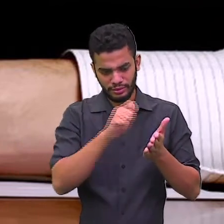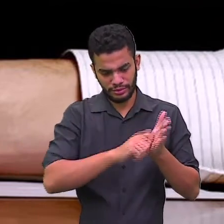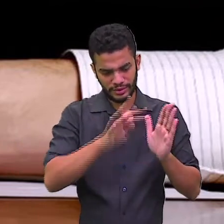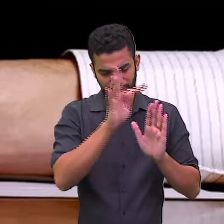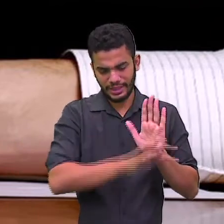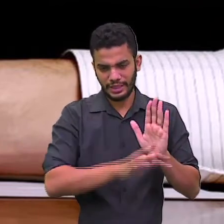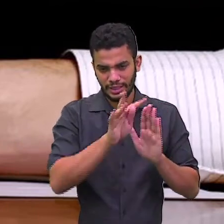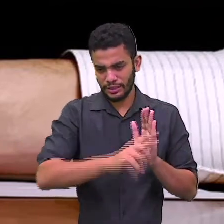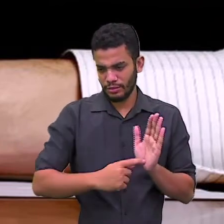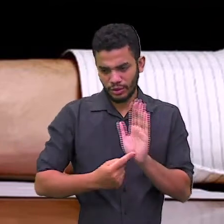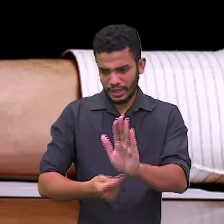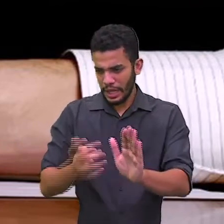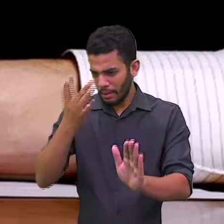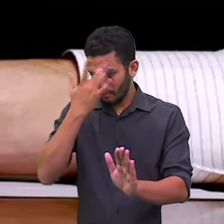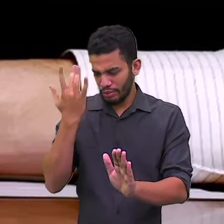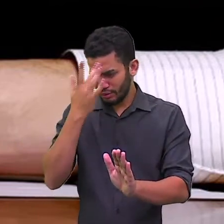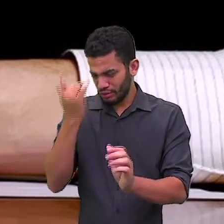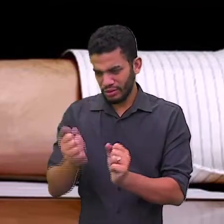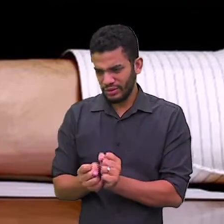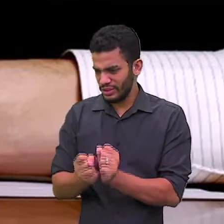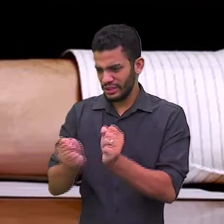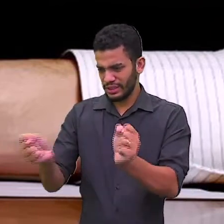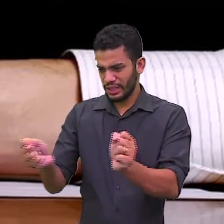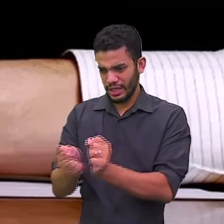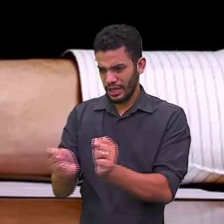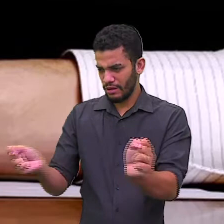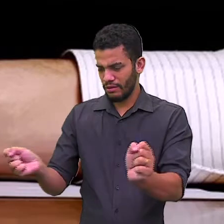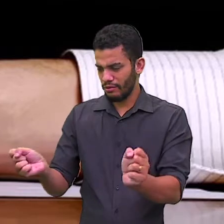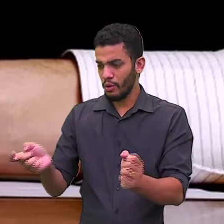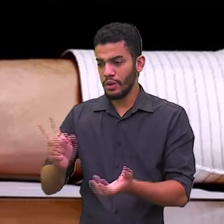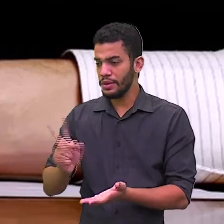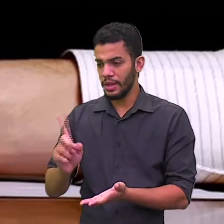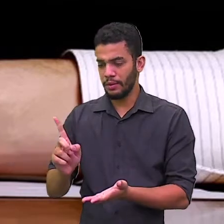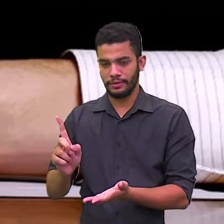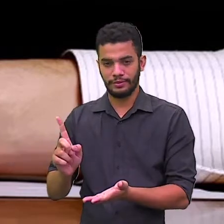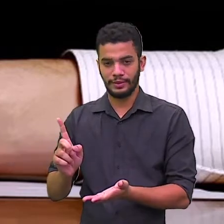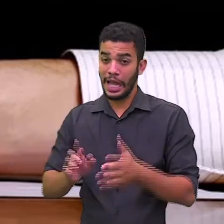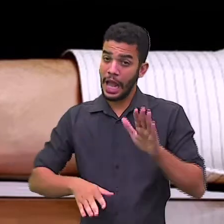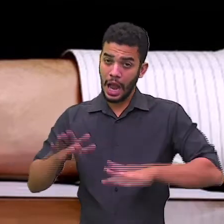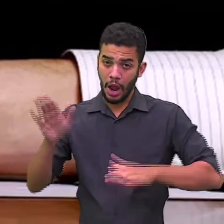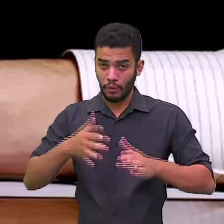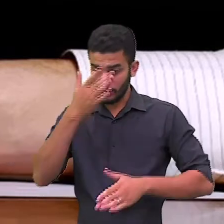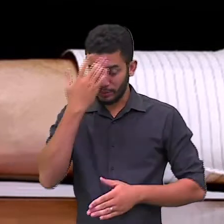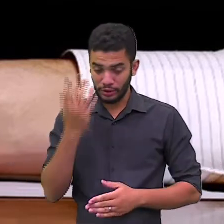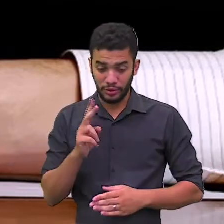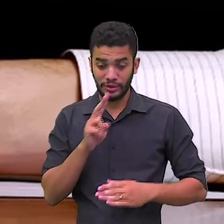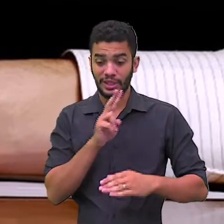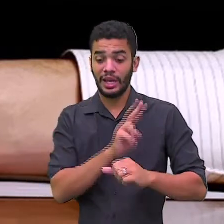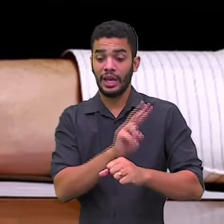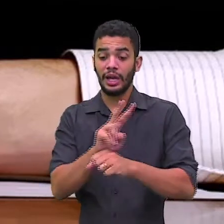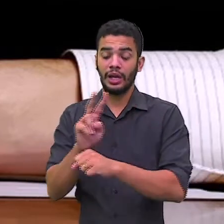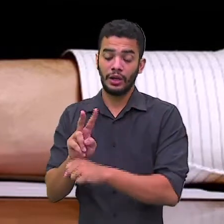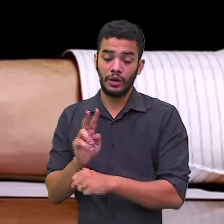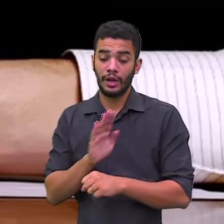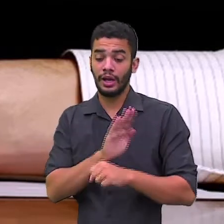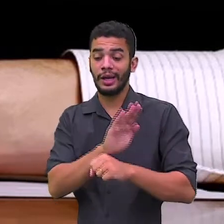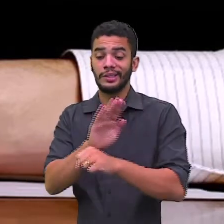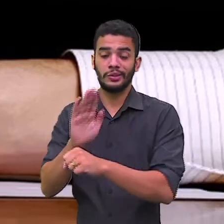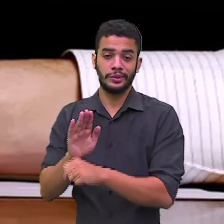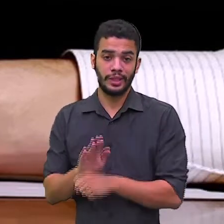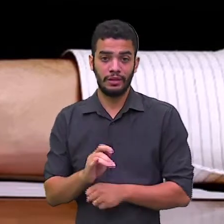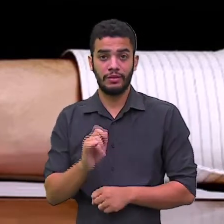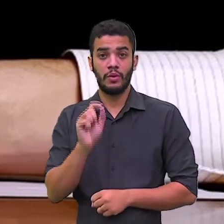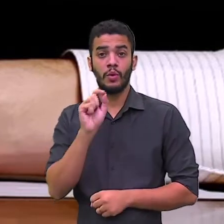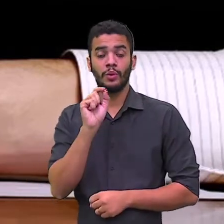também abrigavam escravos fugidos em suas casas, até mesmo a família imperial, no Palácio de